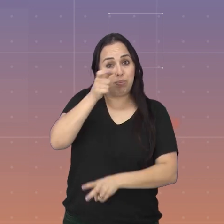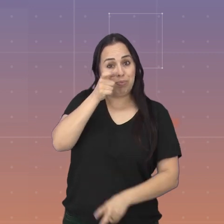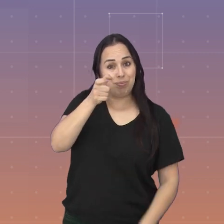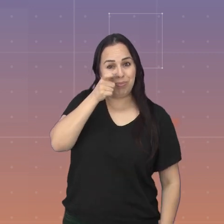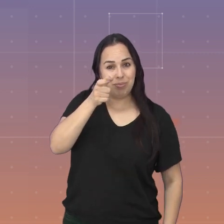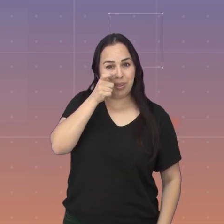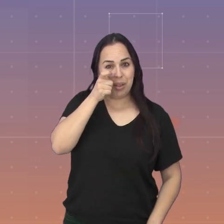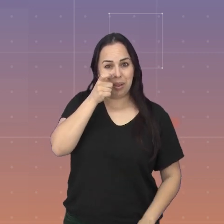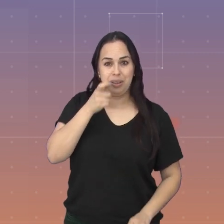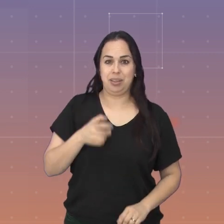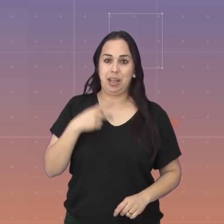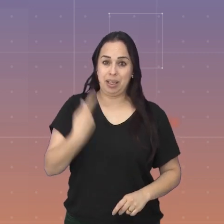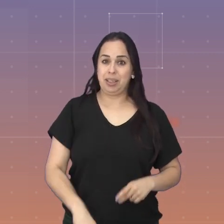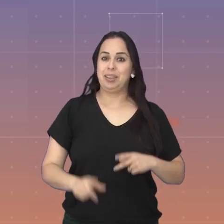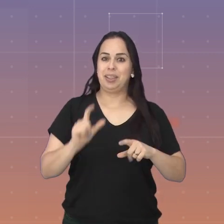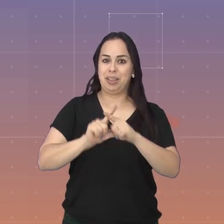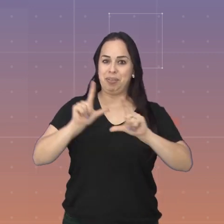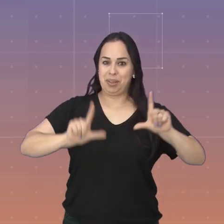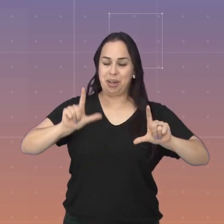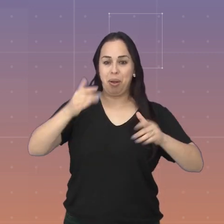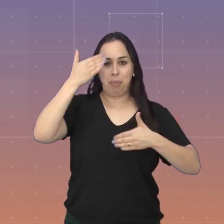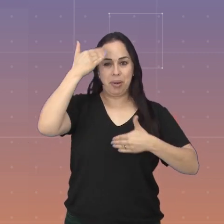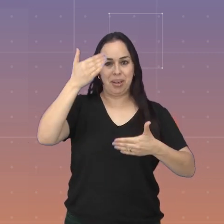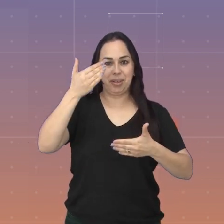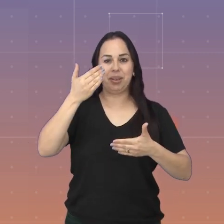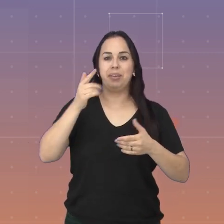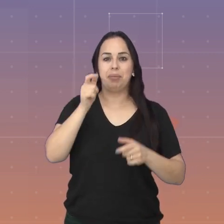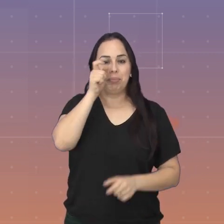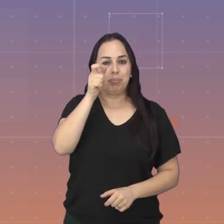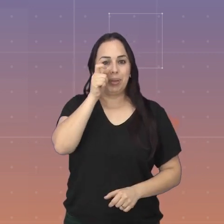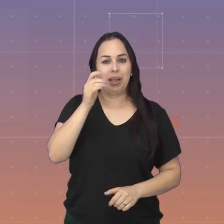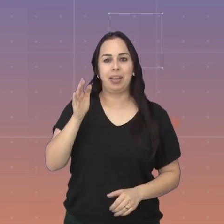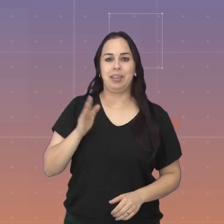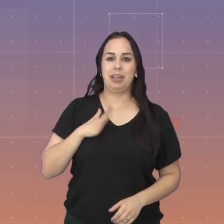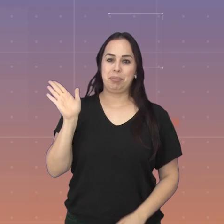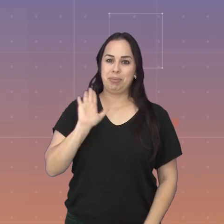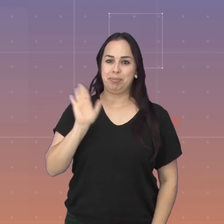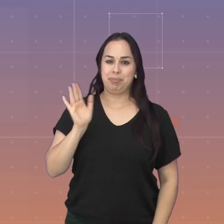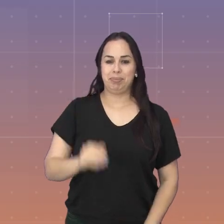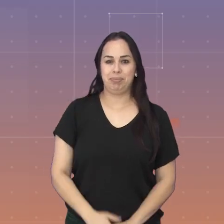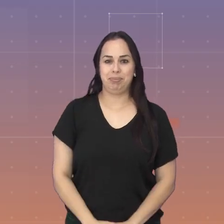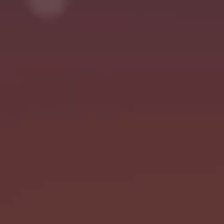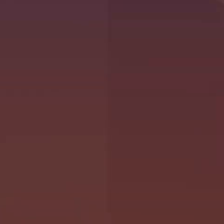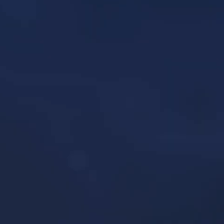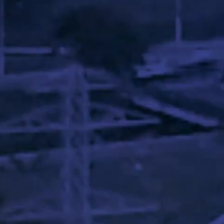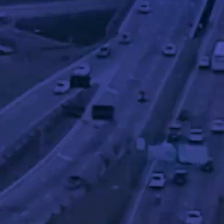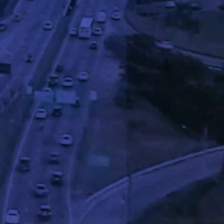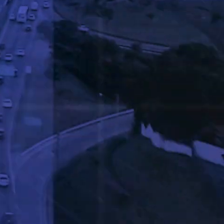ligado na programação da TV Câmara. Muito obrigado pela audiência e até amanhã. Tchau!